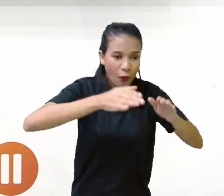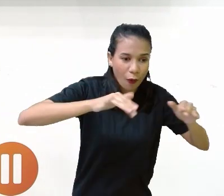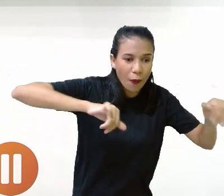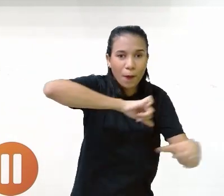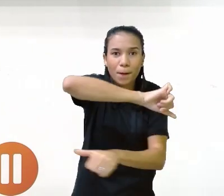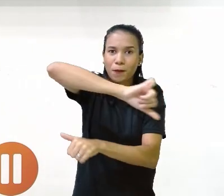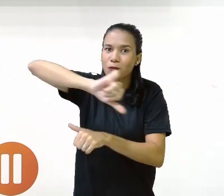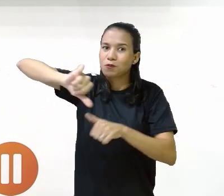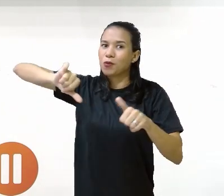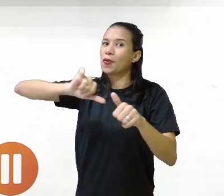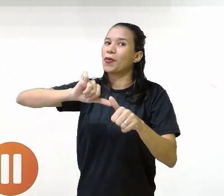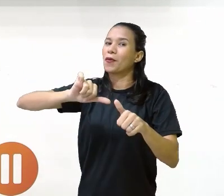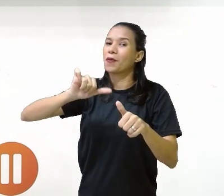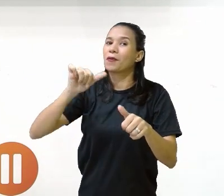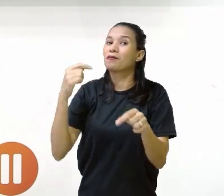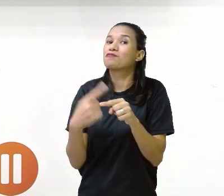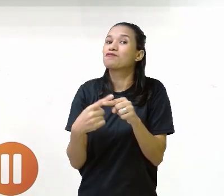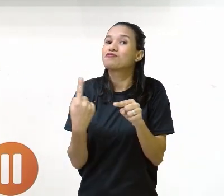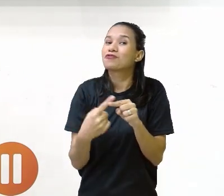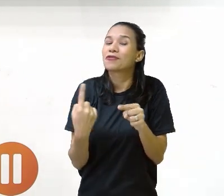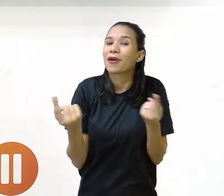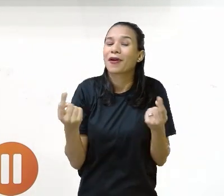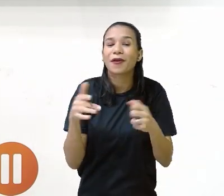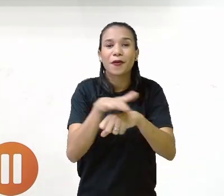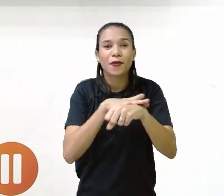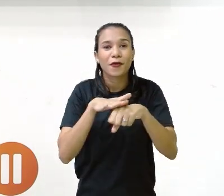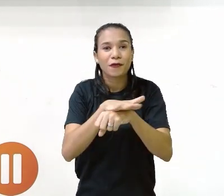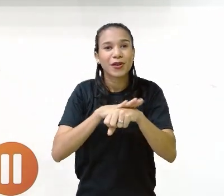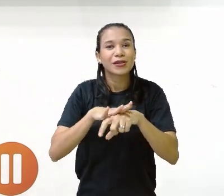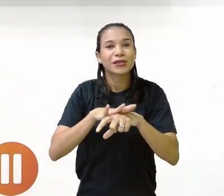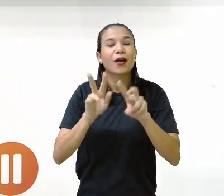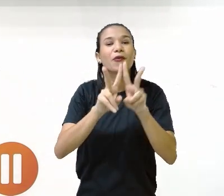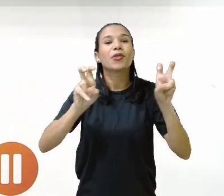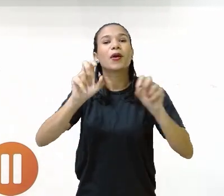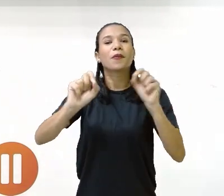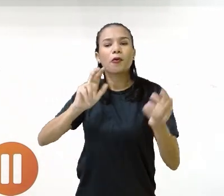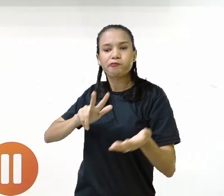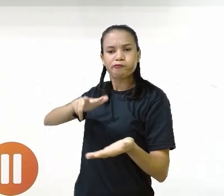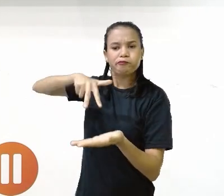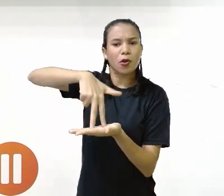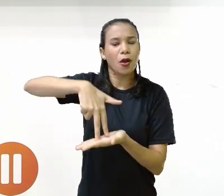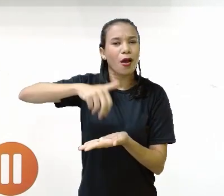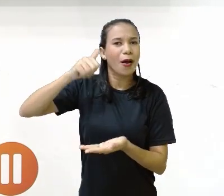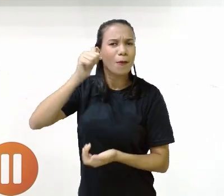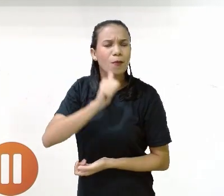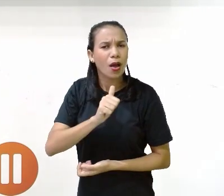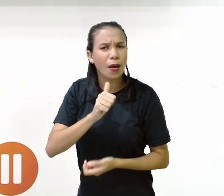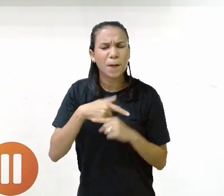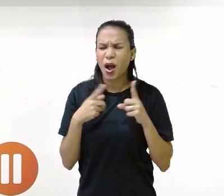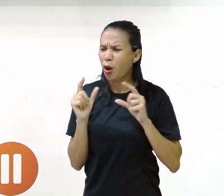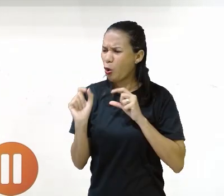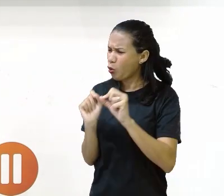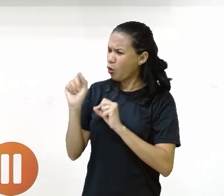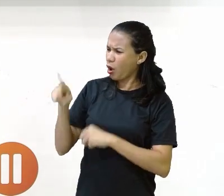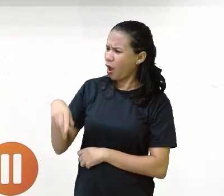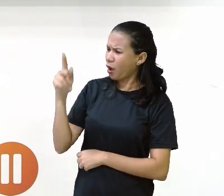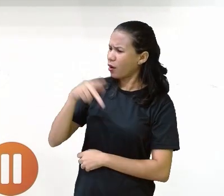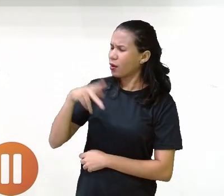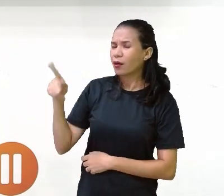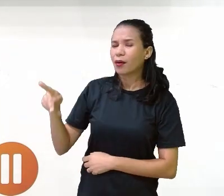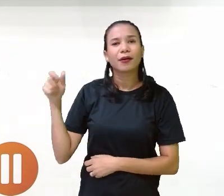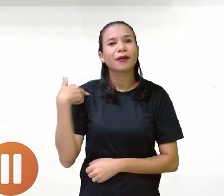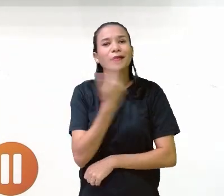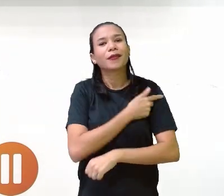não foi à toa. A gente vai conversar um pouco sobre o protagonismo feminino. O que é isso, professora? A gente